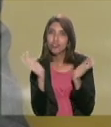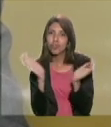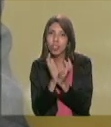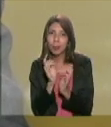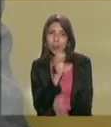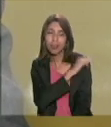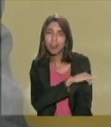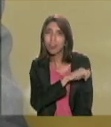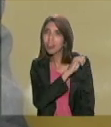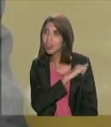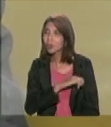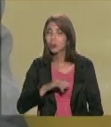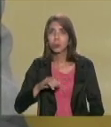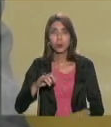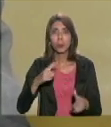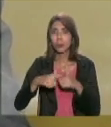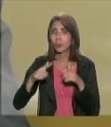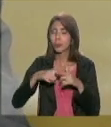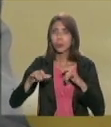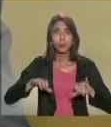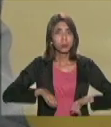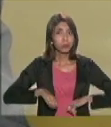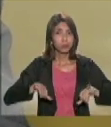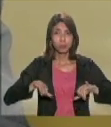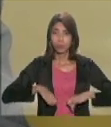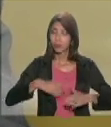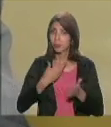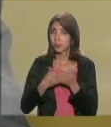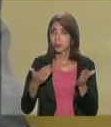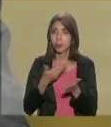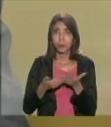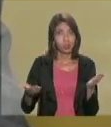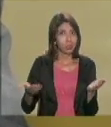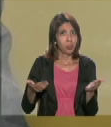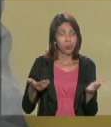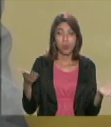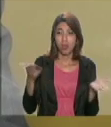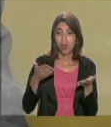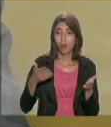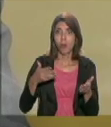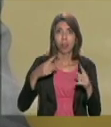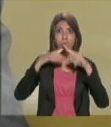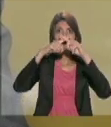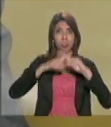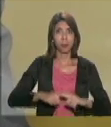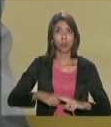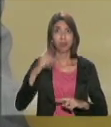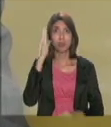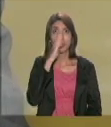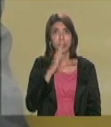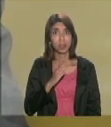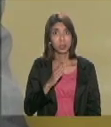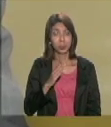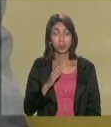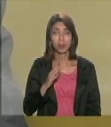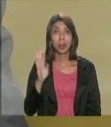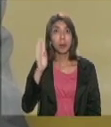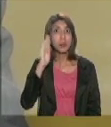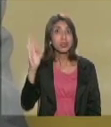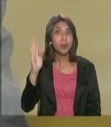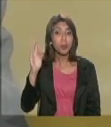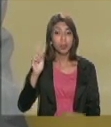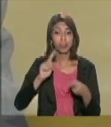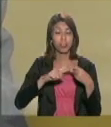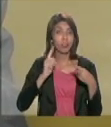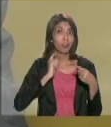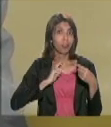foram penalizados nesse campeonato brasileiro, principalmente